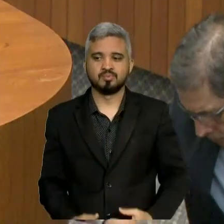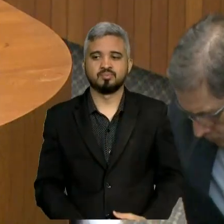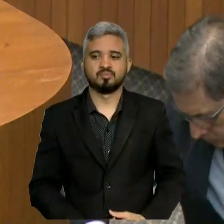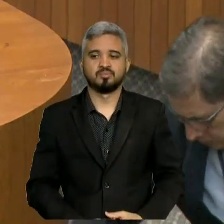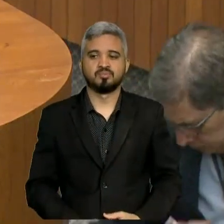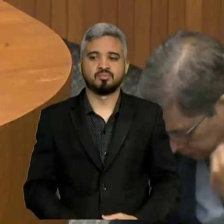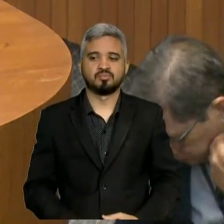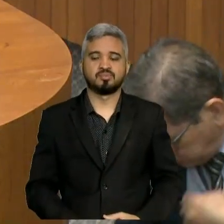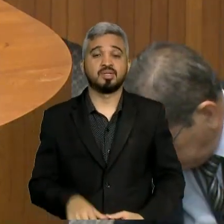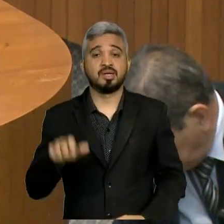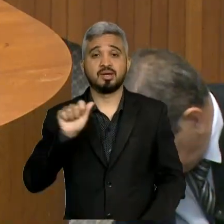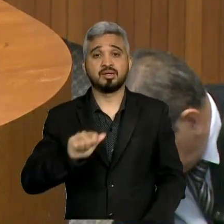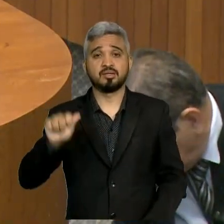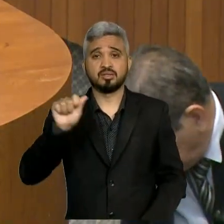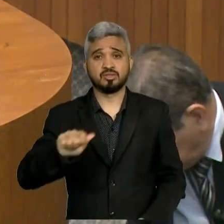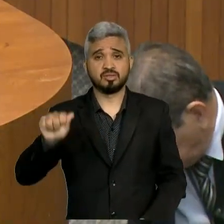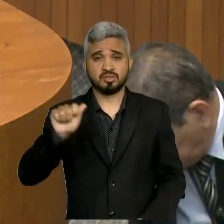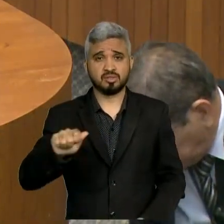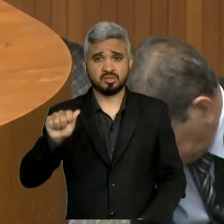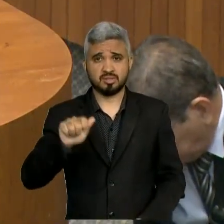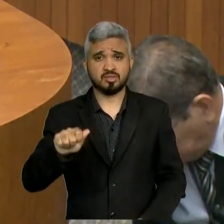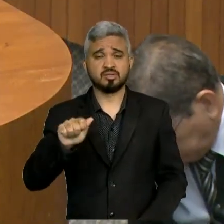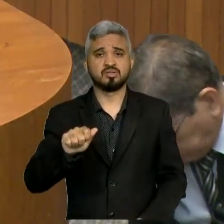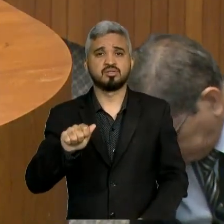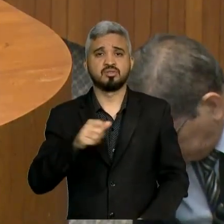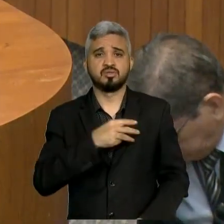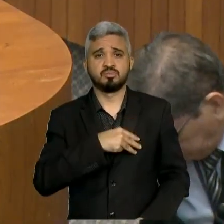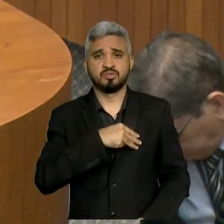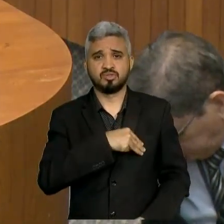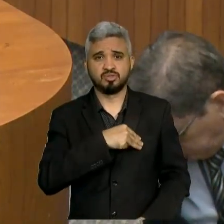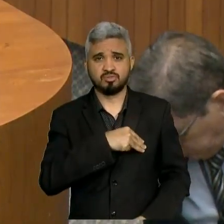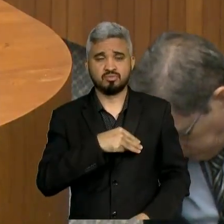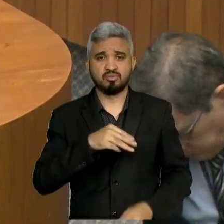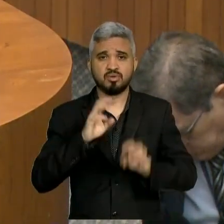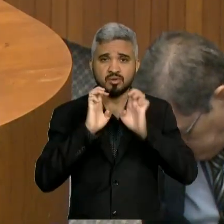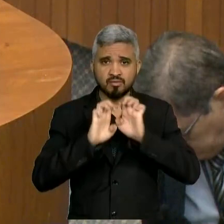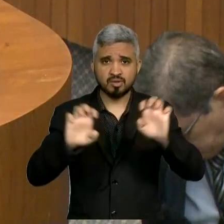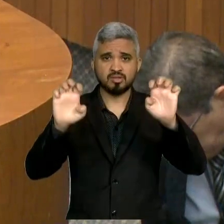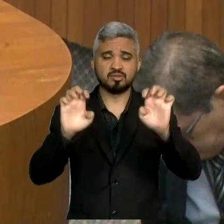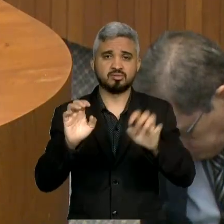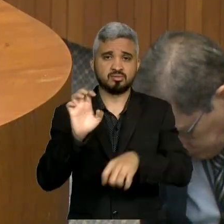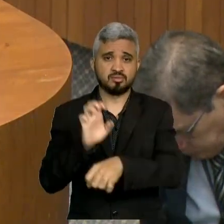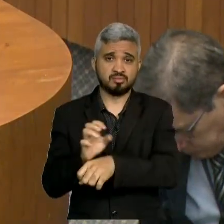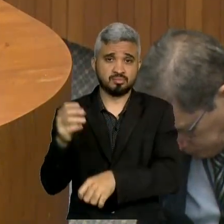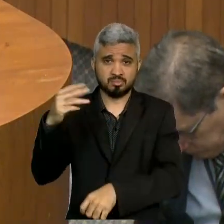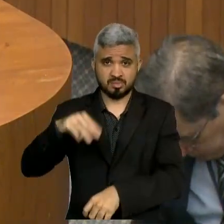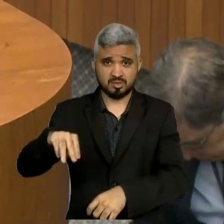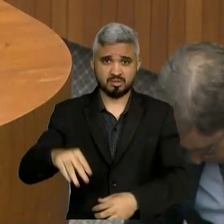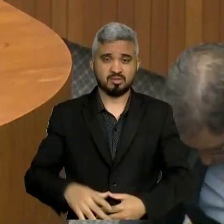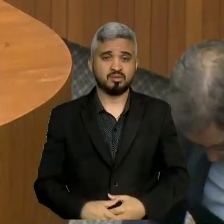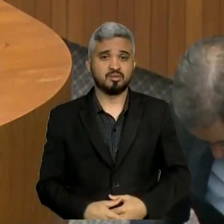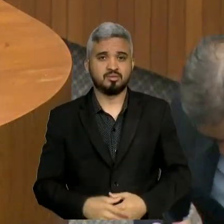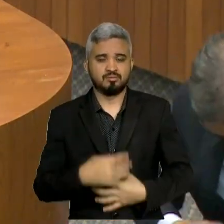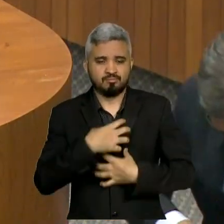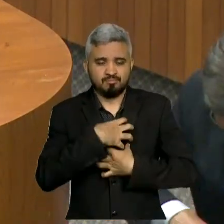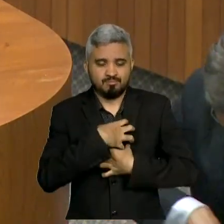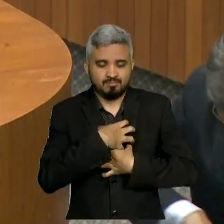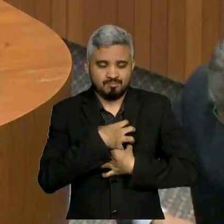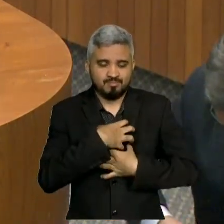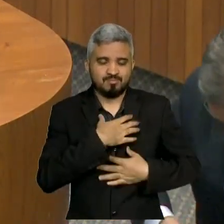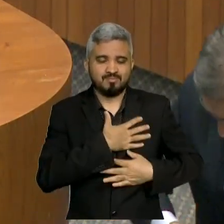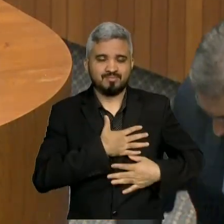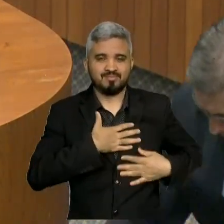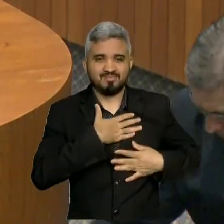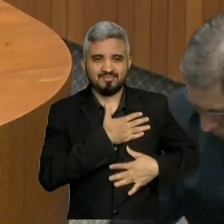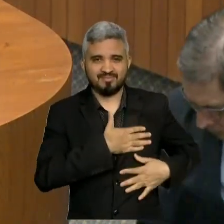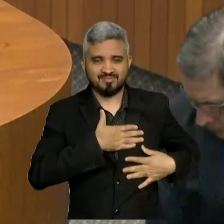da Associação dos Ministros do Evangelho do Estado do Maranhão. E eu fiquei muito feliz em poder recebê-los e ter